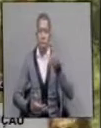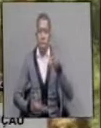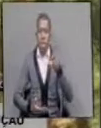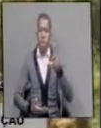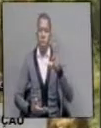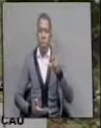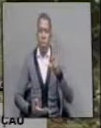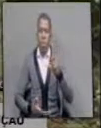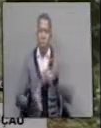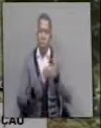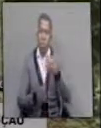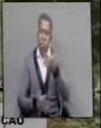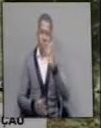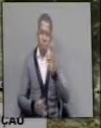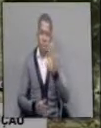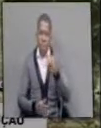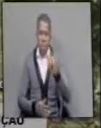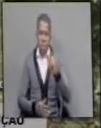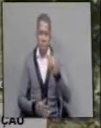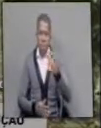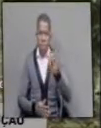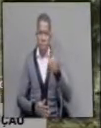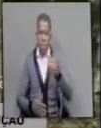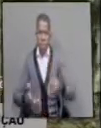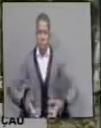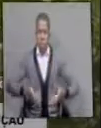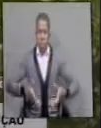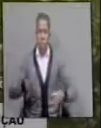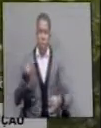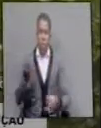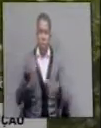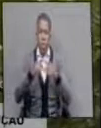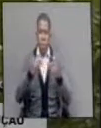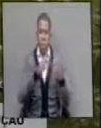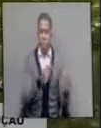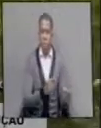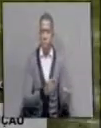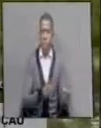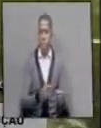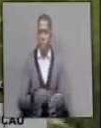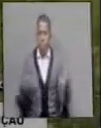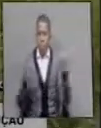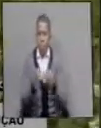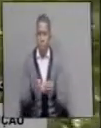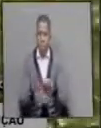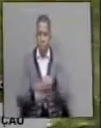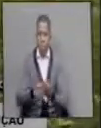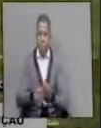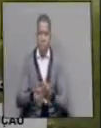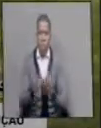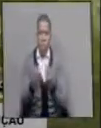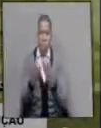fluminense o conflito armado que assolou o país obrigou os fazendeiros abandonarem as suas propriedades esta razão levou